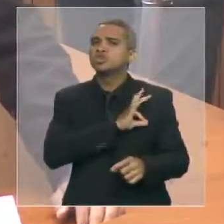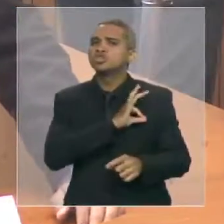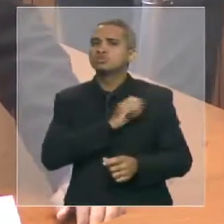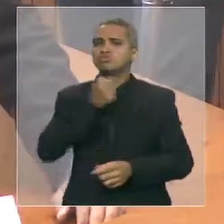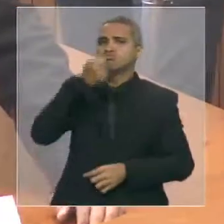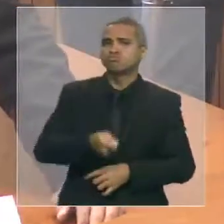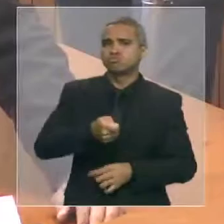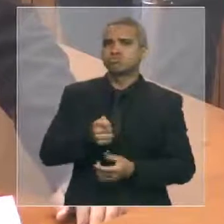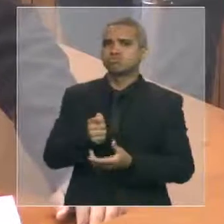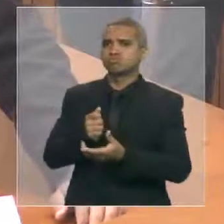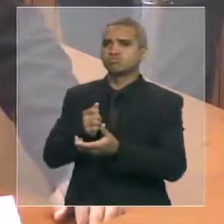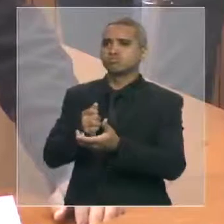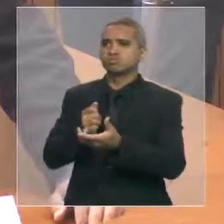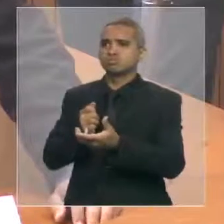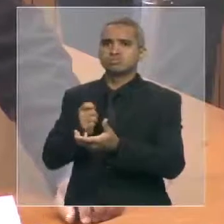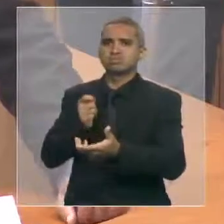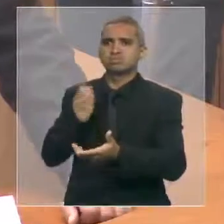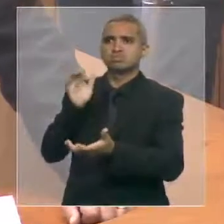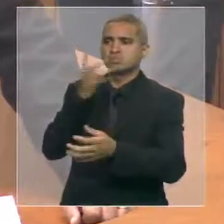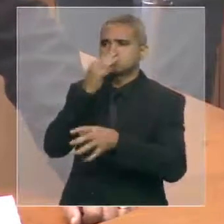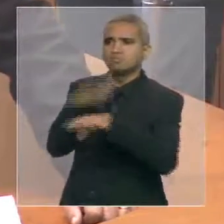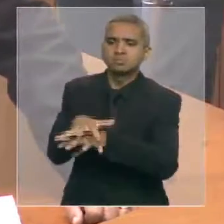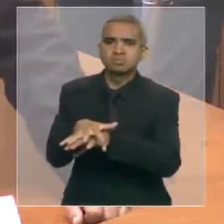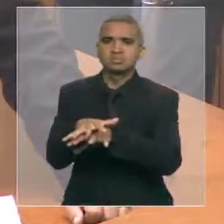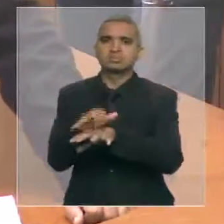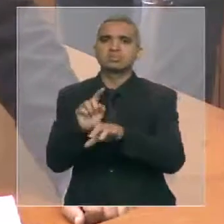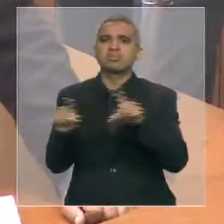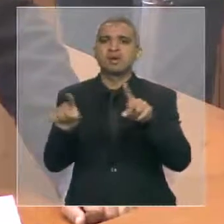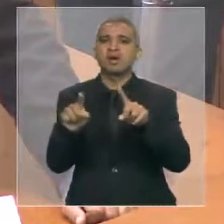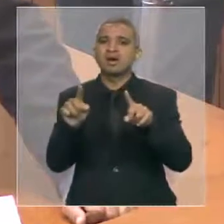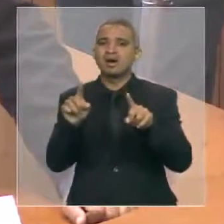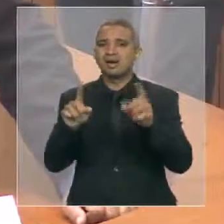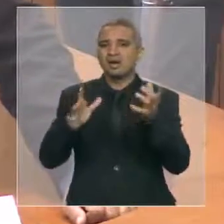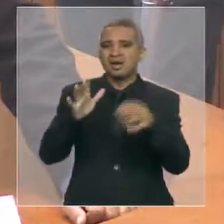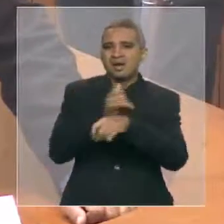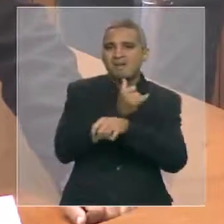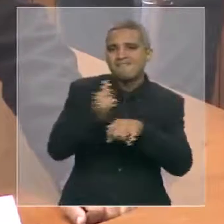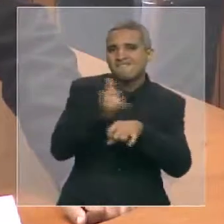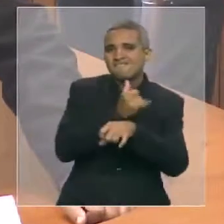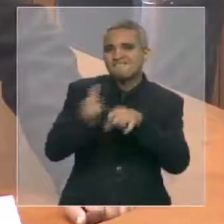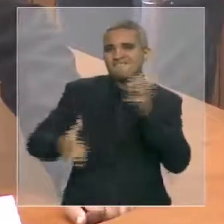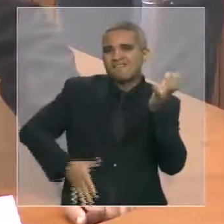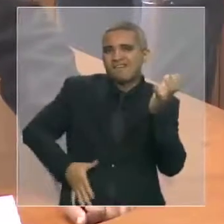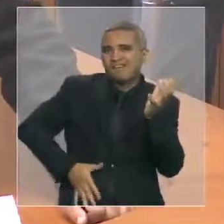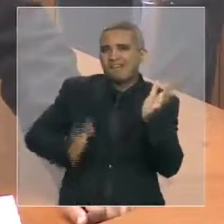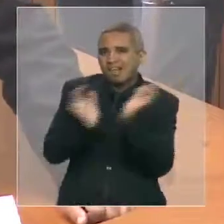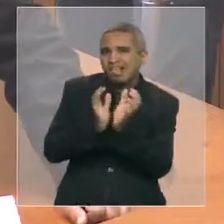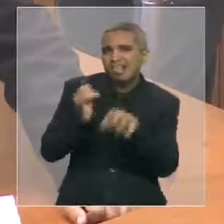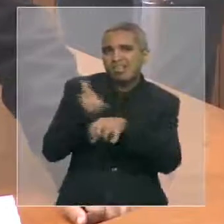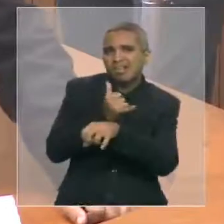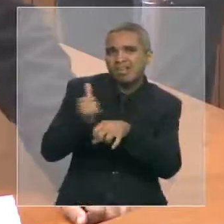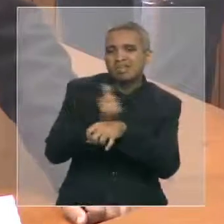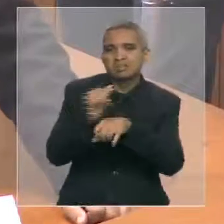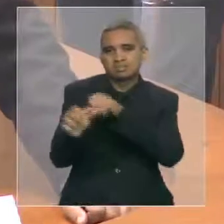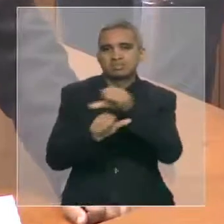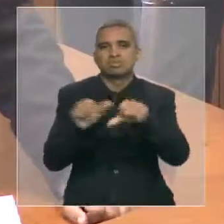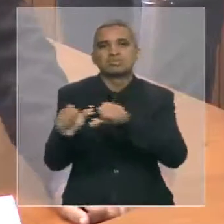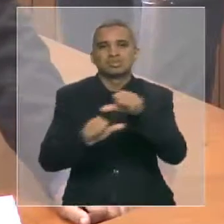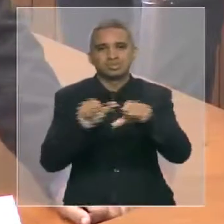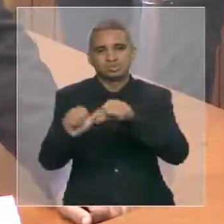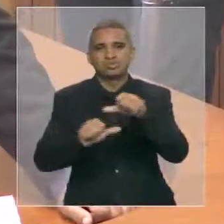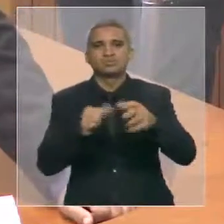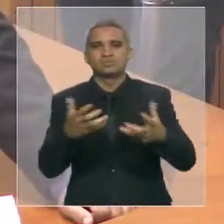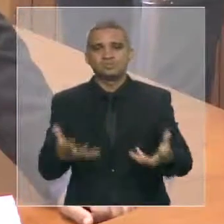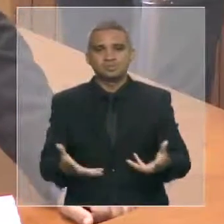eles vão migrando. Mas essa omissão das agências bancárias dá uma preocupação muito grande.